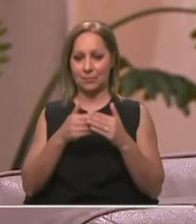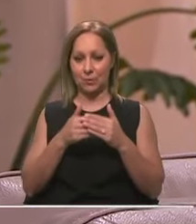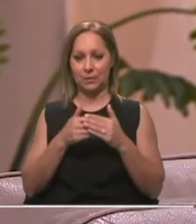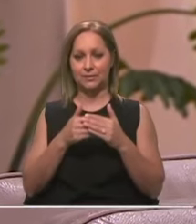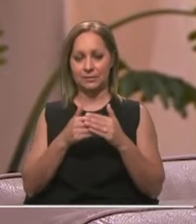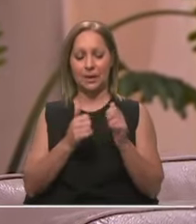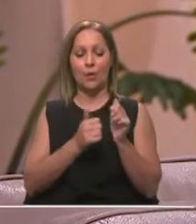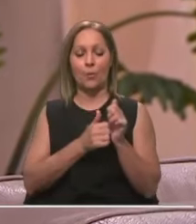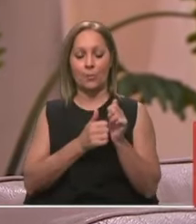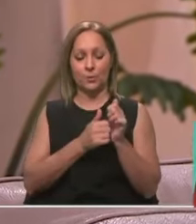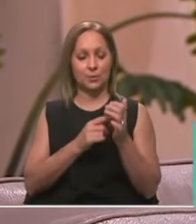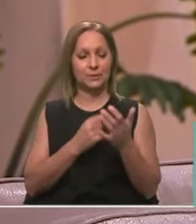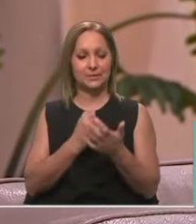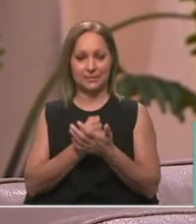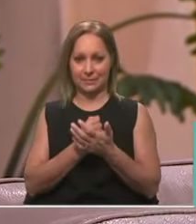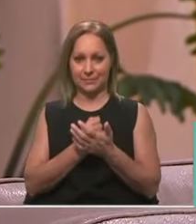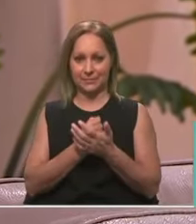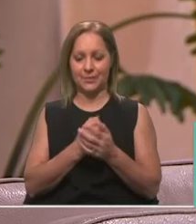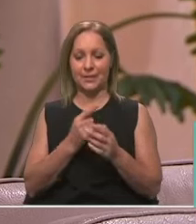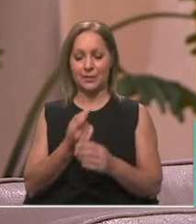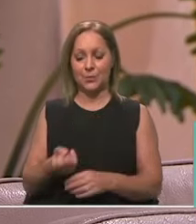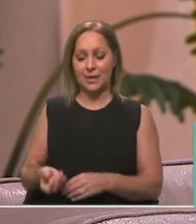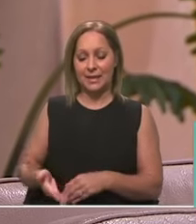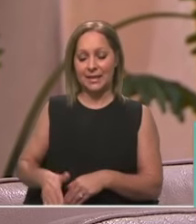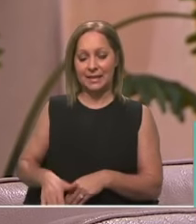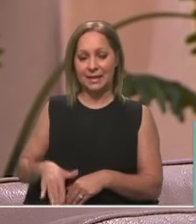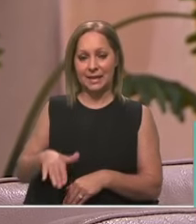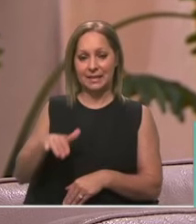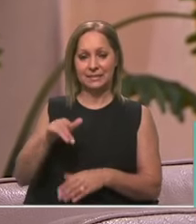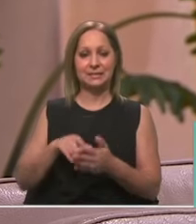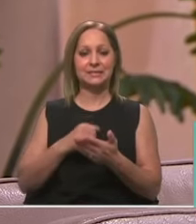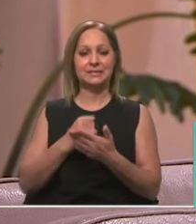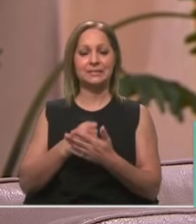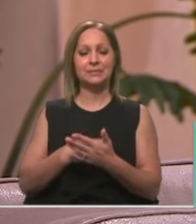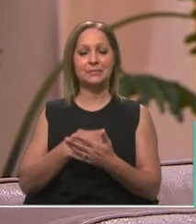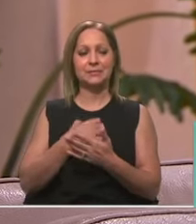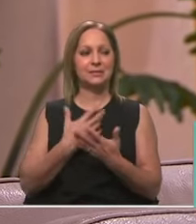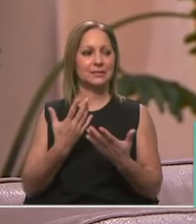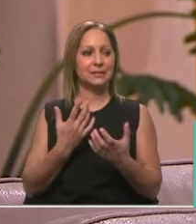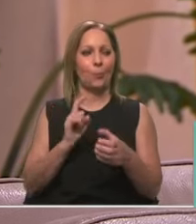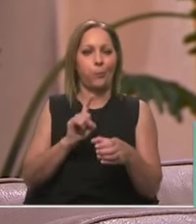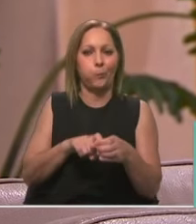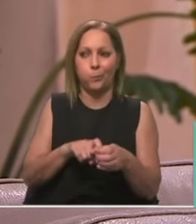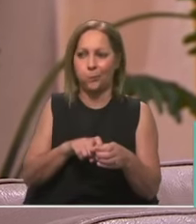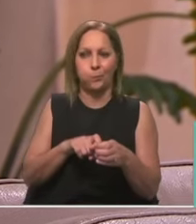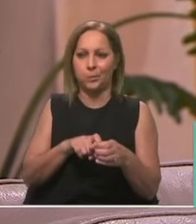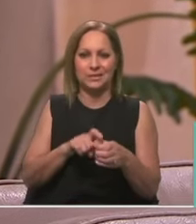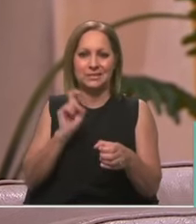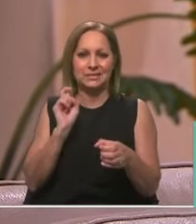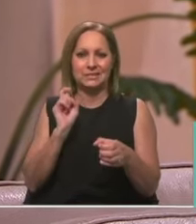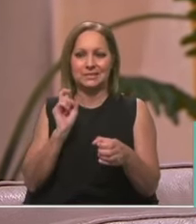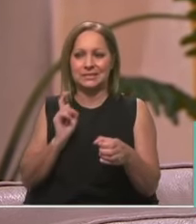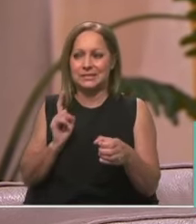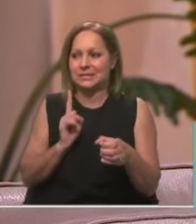vida. Ou seja, porque desde criança eu sempre me senti deslocada, desencaixada deste mundo. E